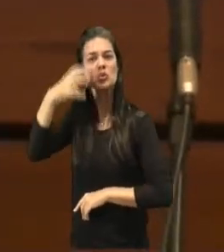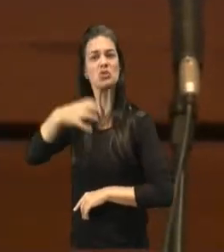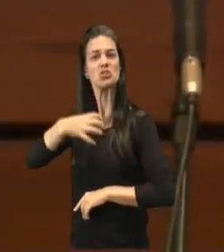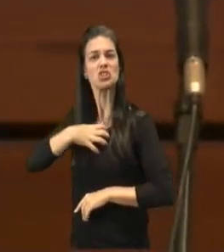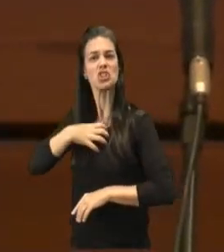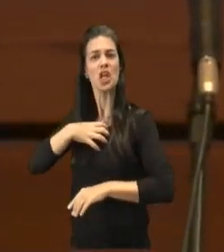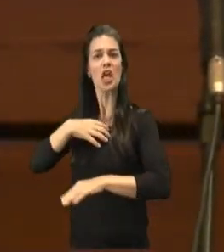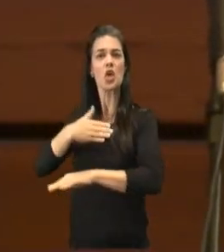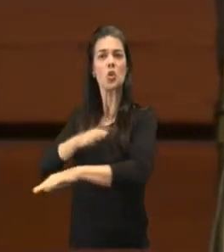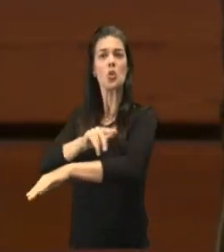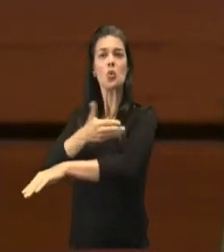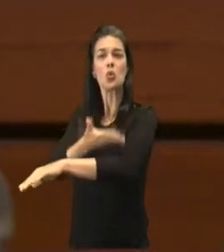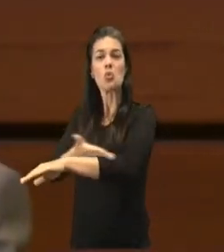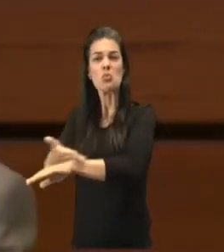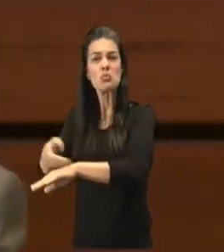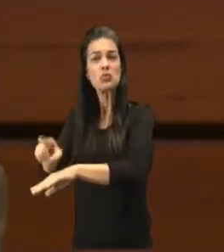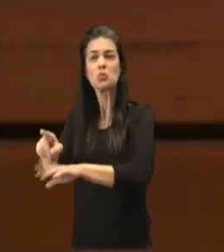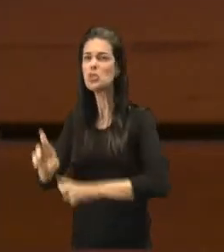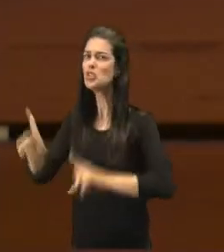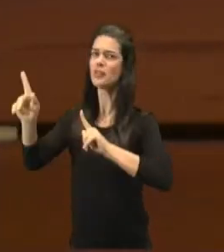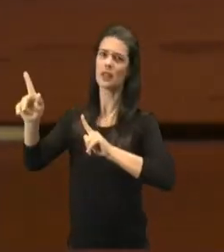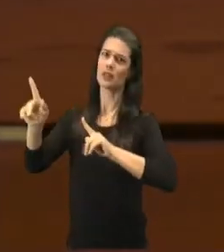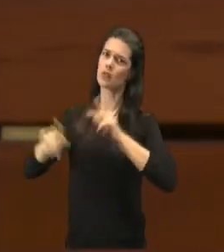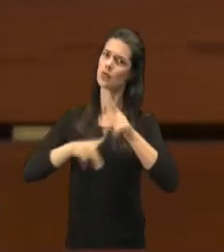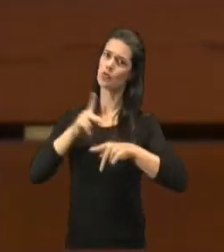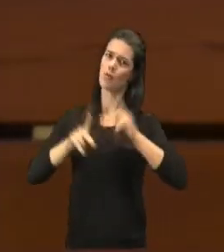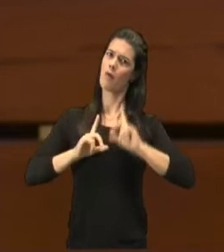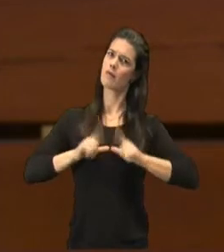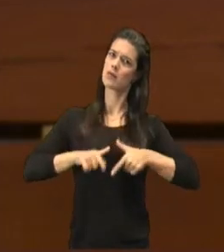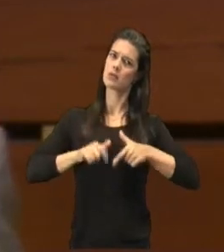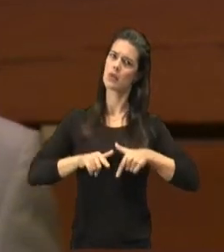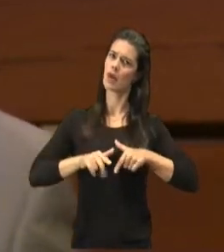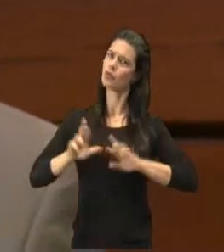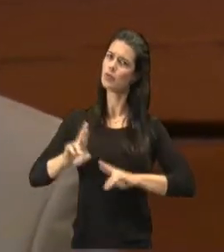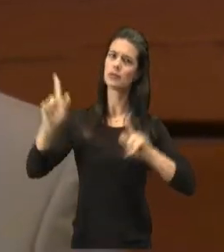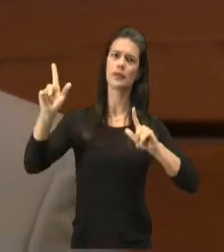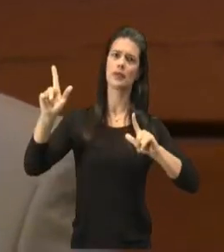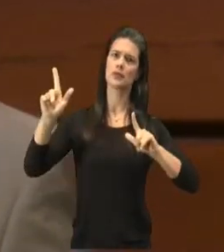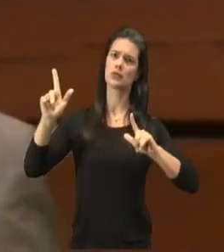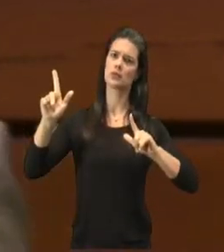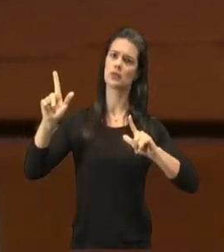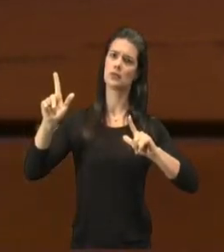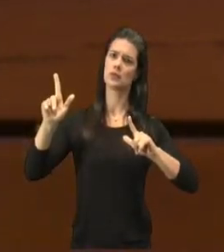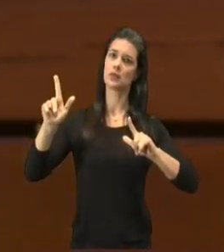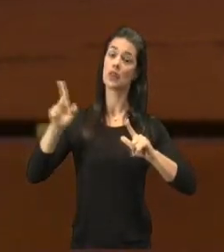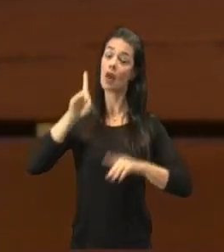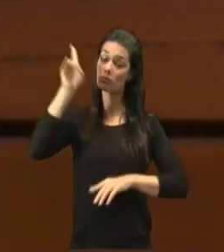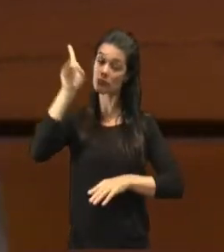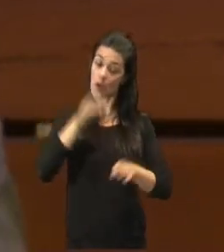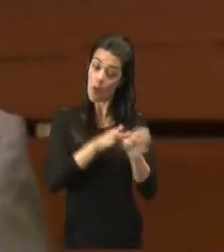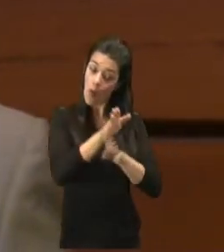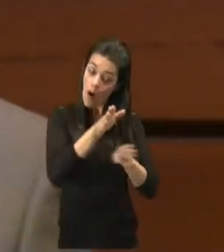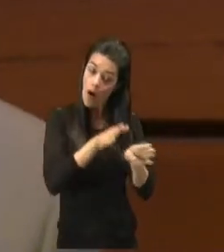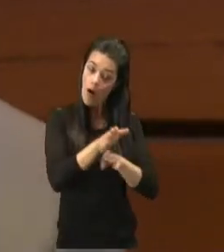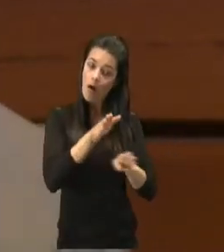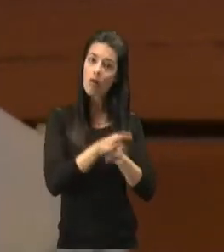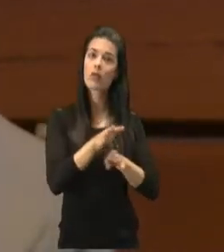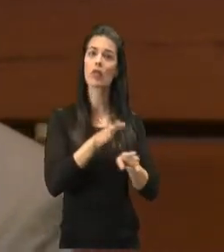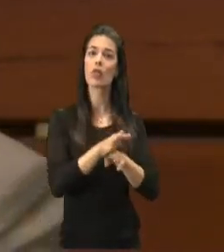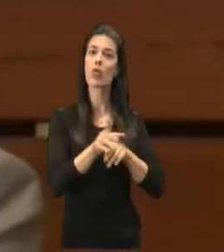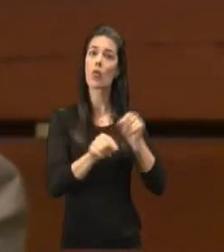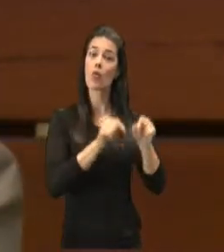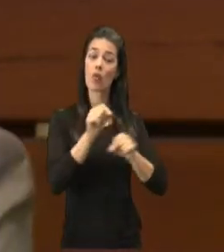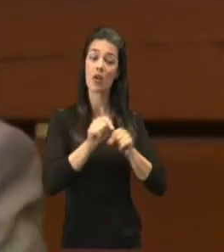costumes que ali eram percebidos. O Senhor então, quando alerta as famílias, não permitindo que o